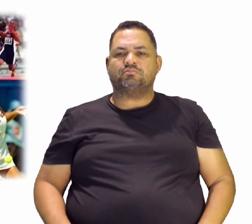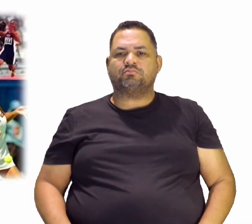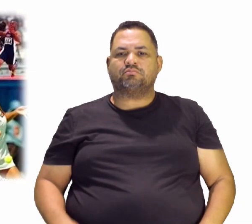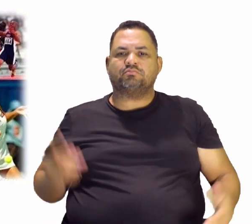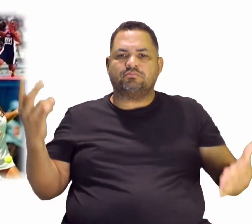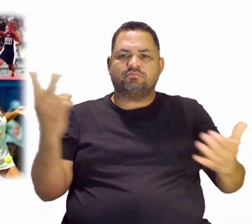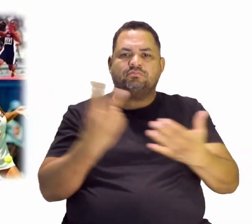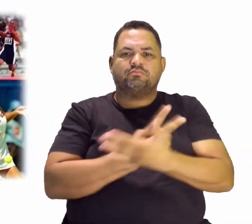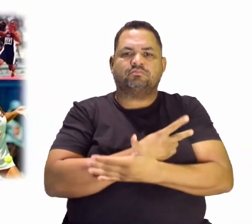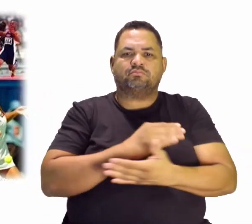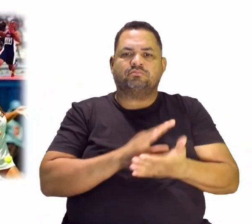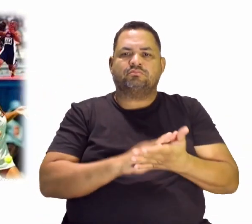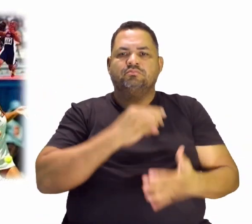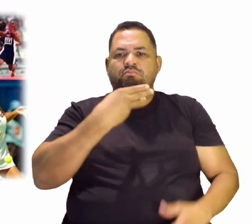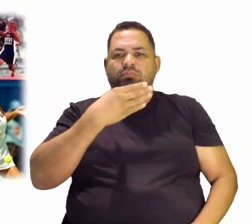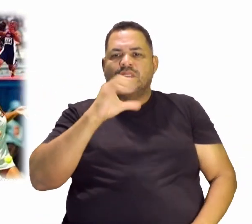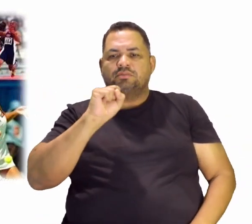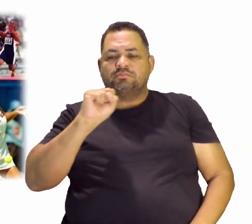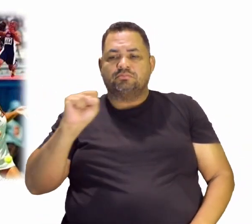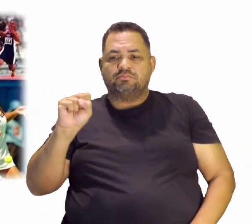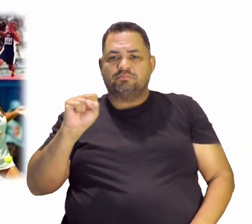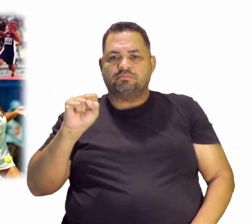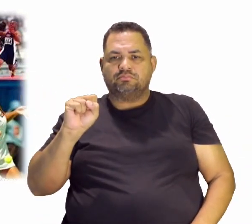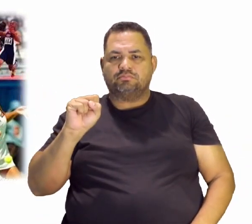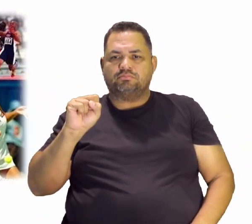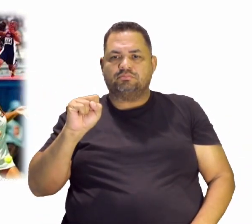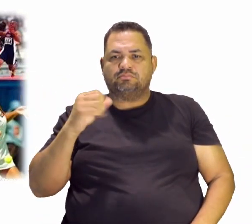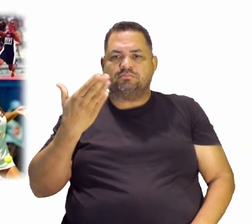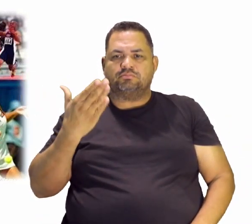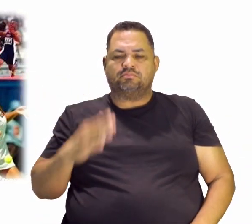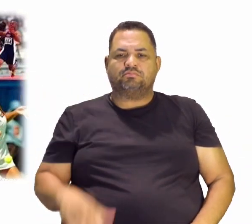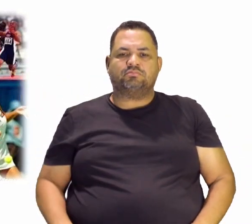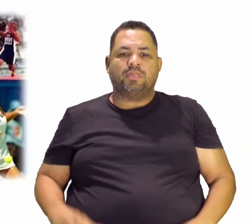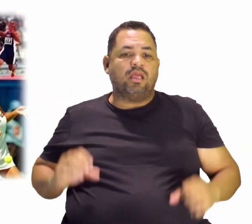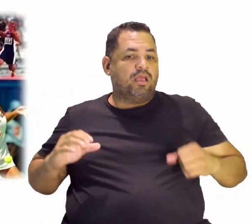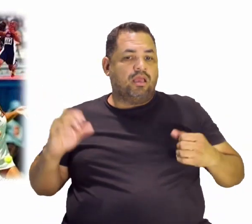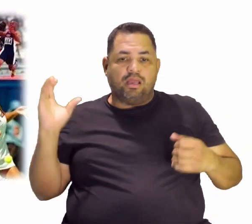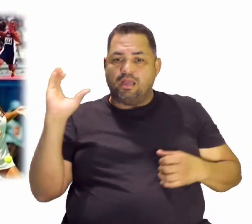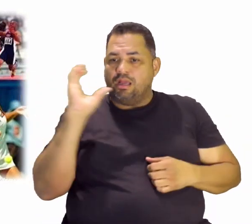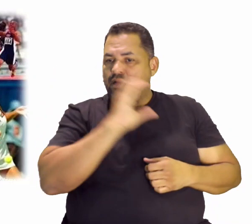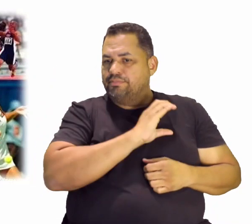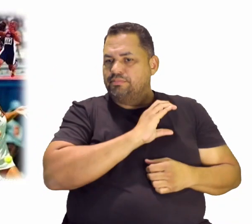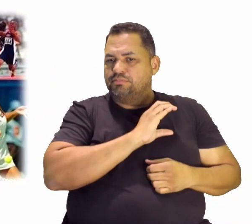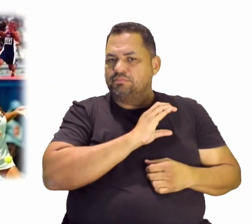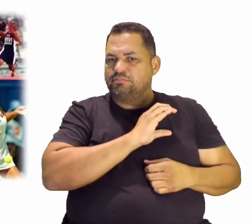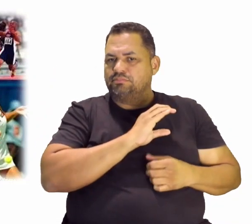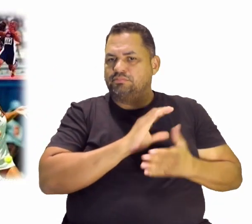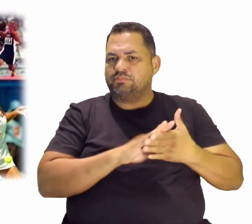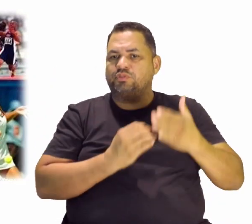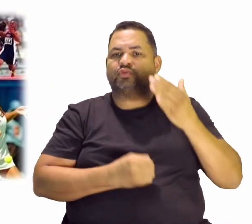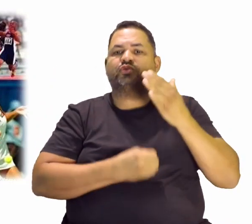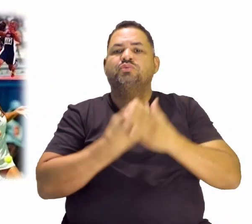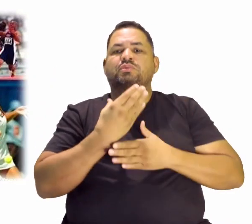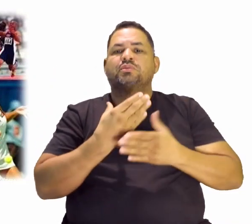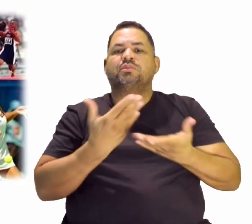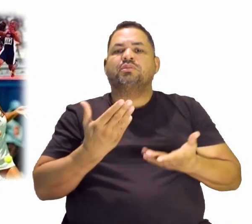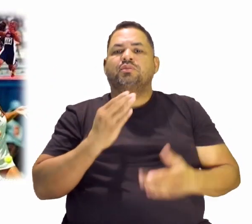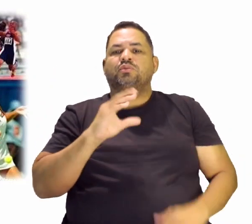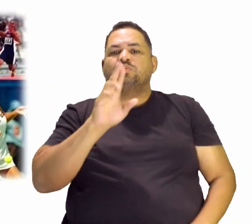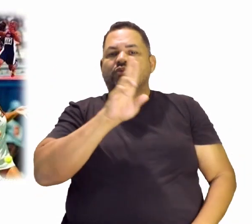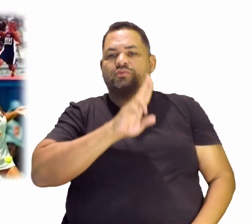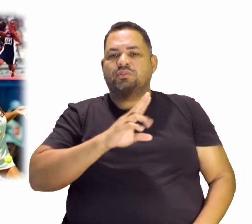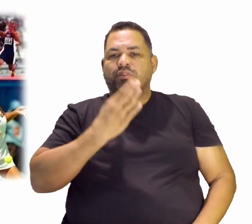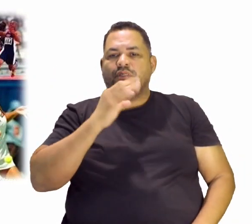de um tempo de 30 segundos, tá? É aquela explosão ali, né? E a minha fonte, o que eu vou utilizar é a